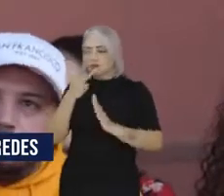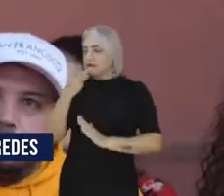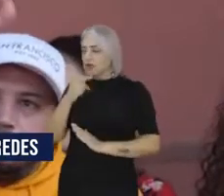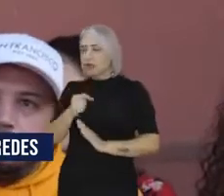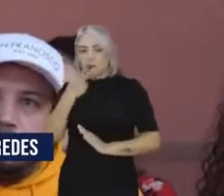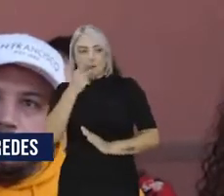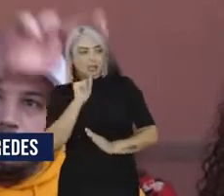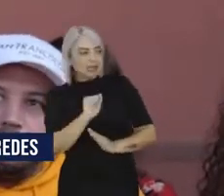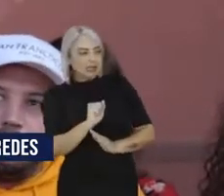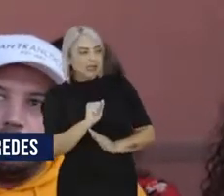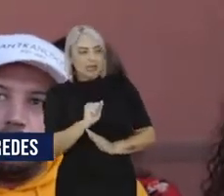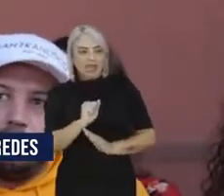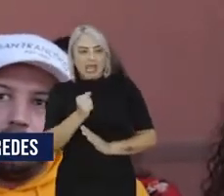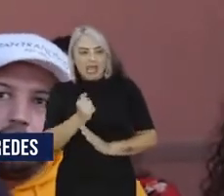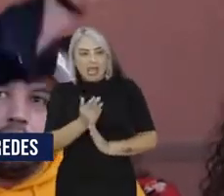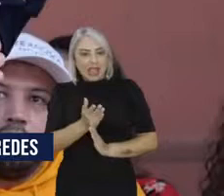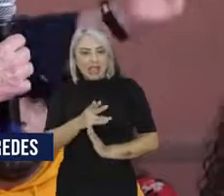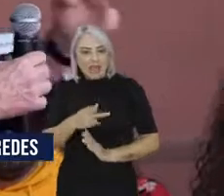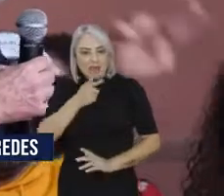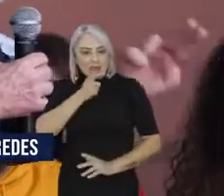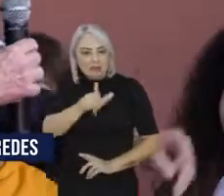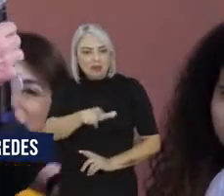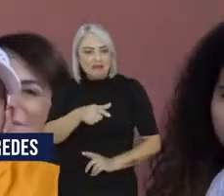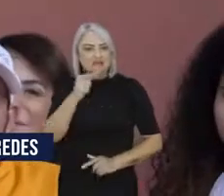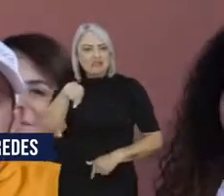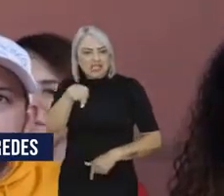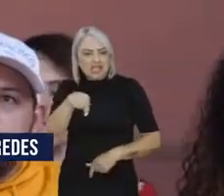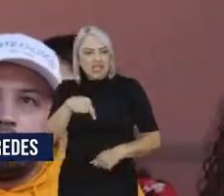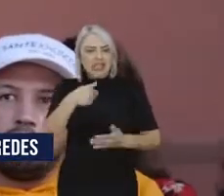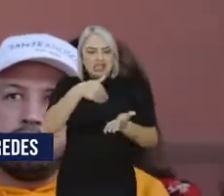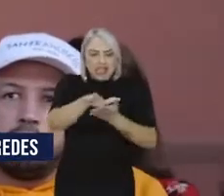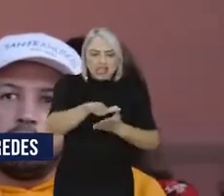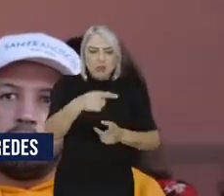ele. Você só foi mandado embora porque você não é competente.